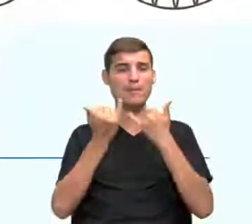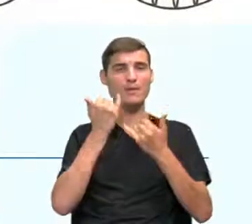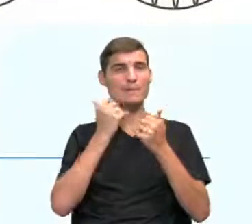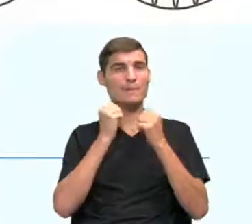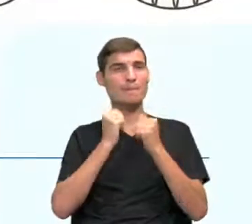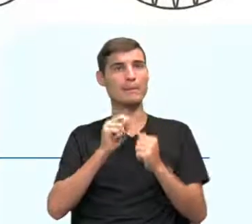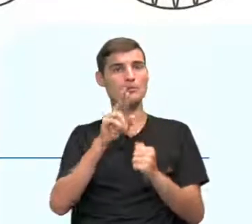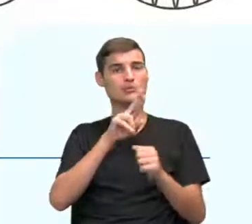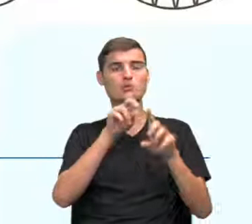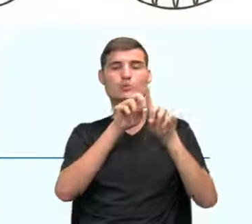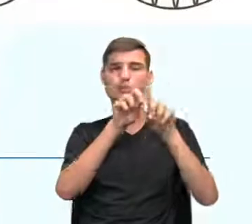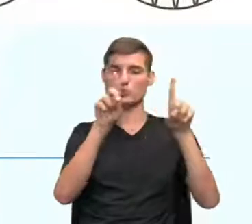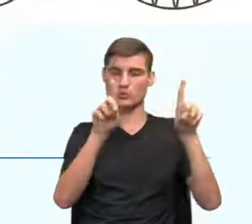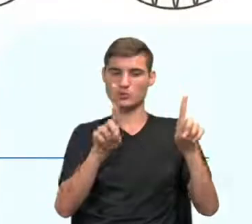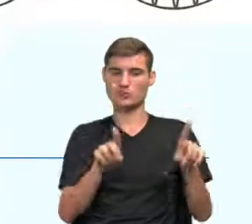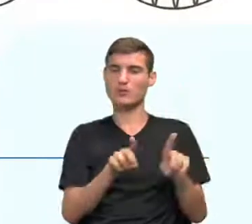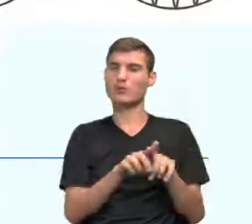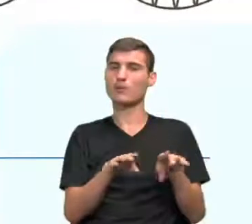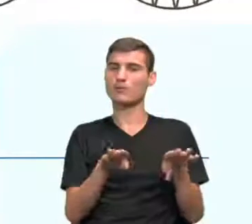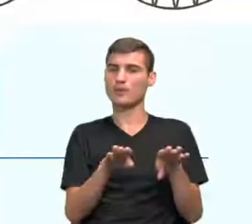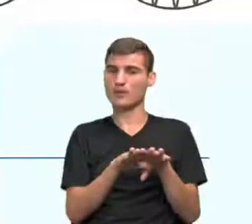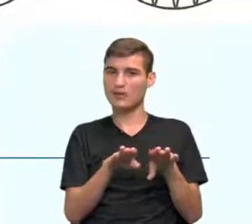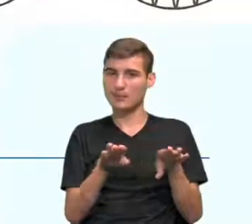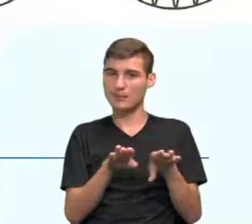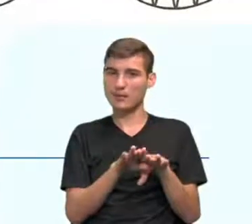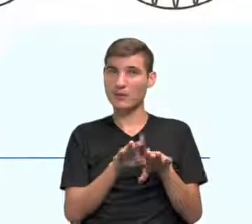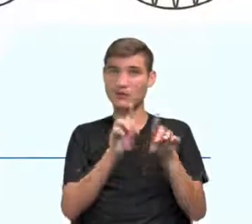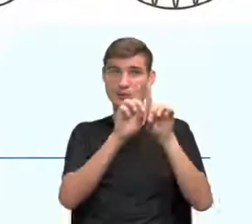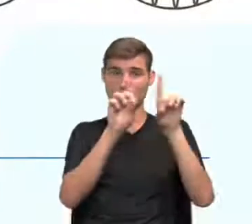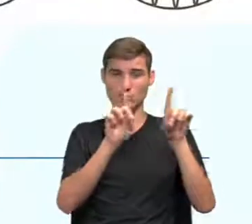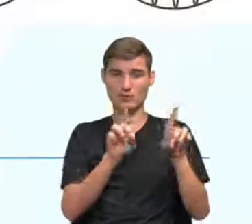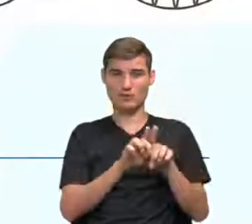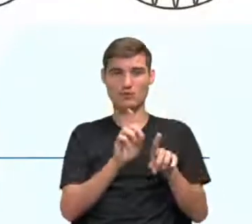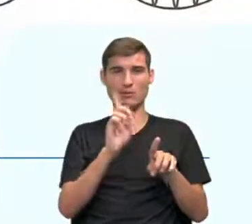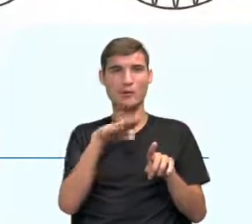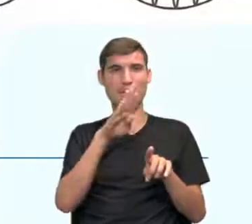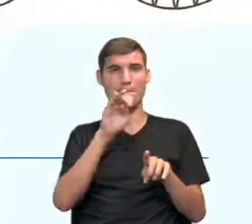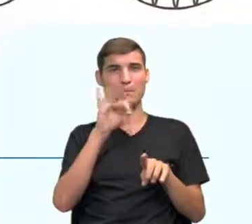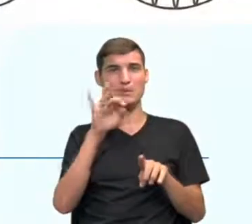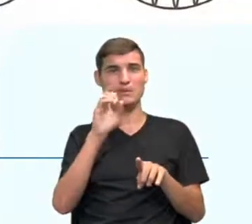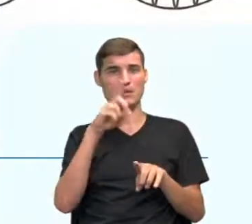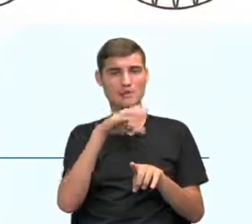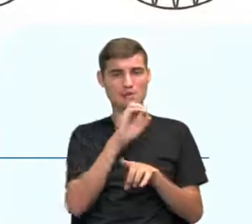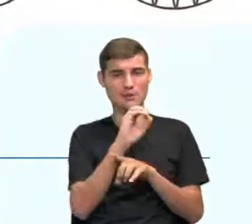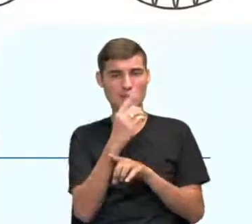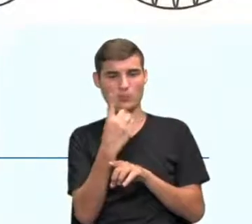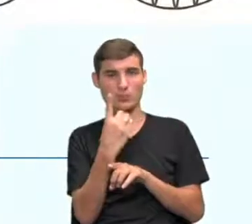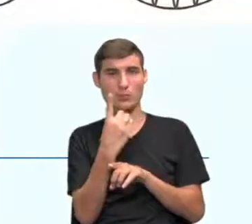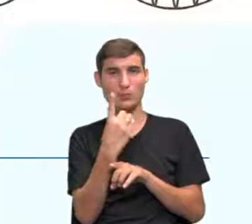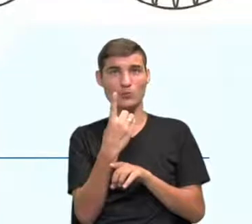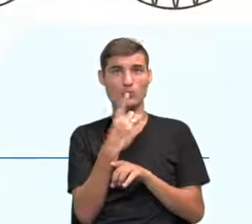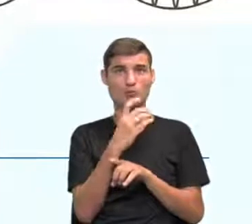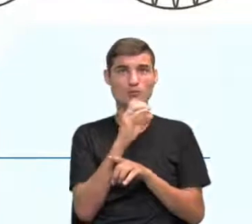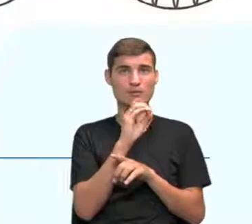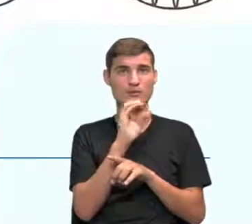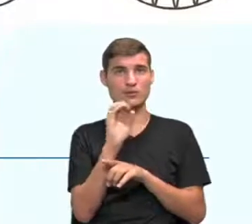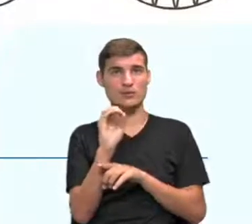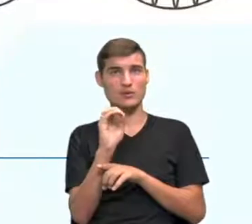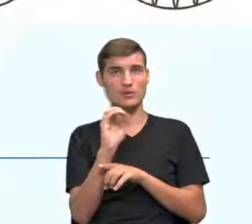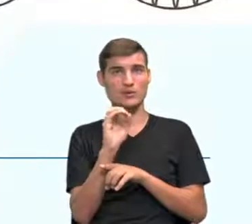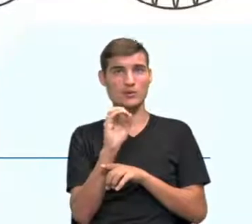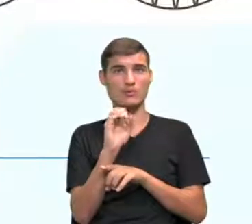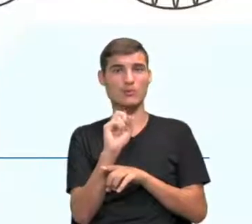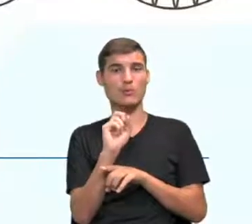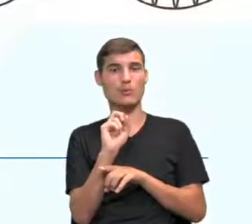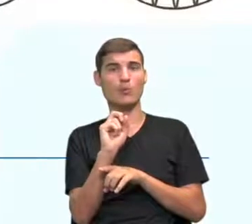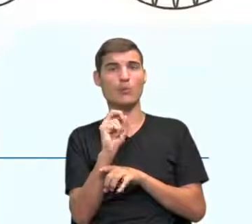ser digital também. Falando de digital, eu falo de bits, 0, 1, 0, 0, ou então eu falo